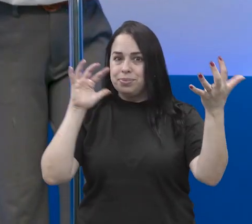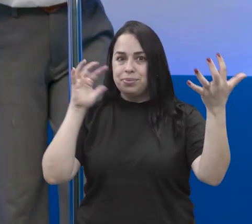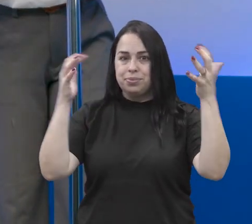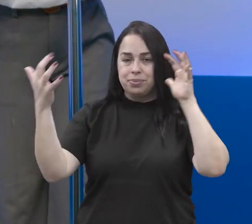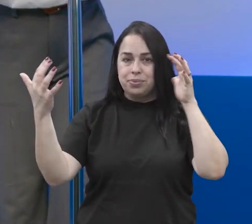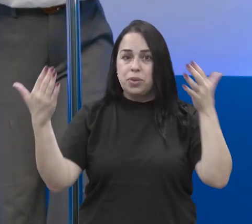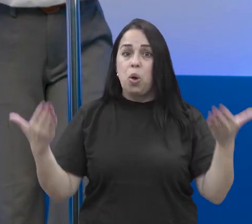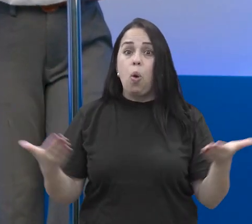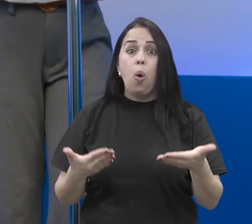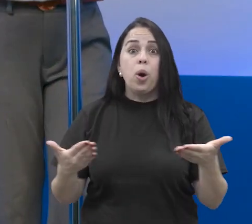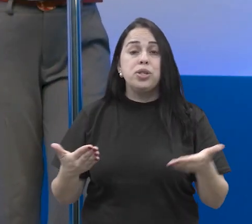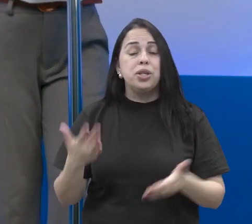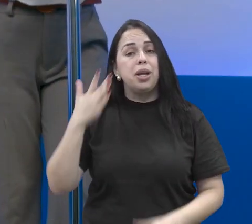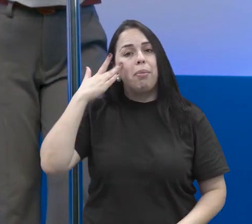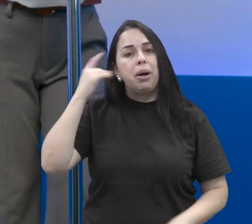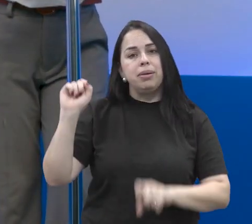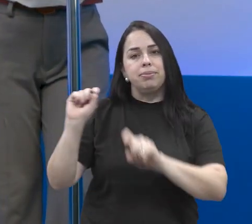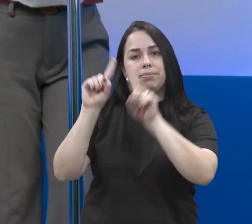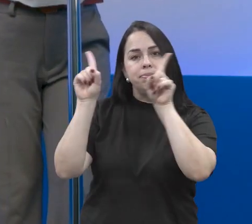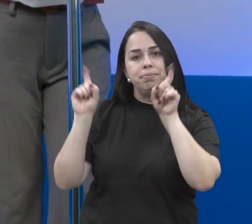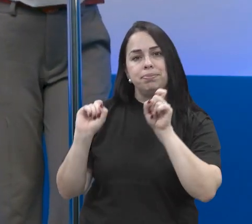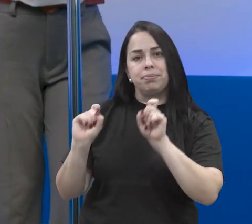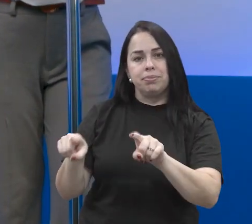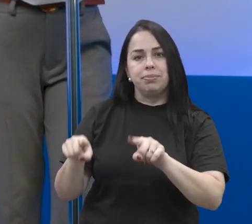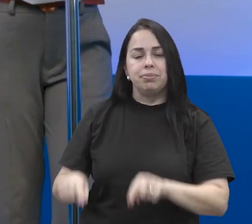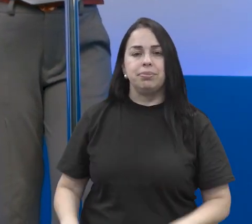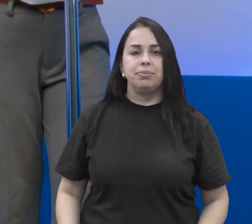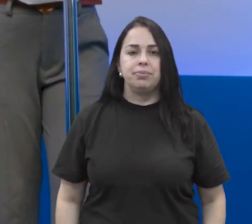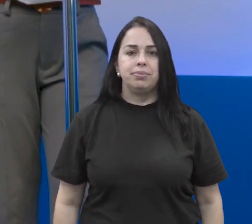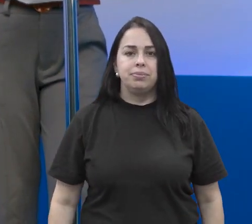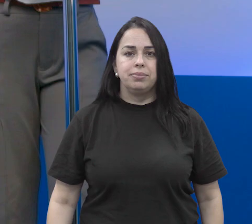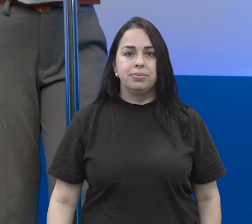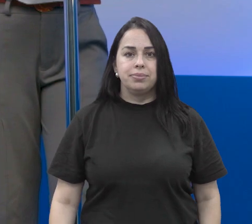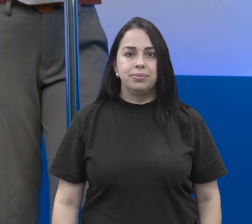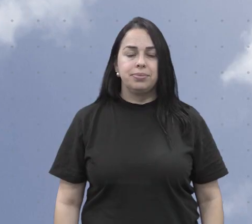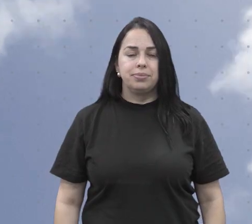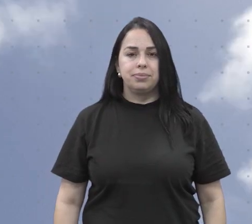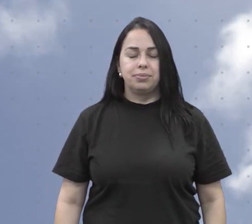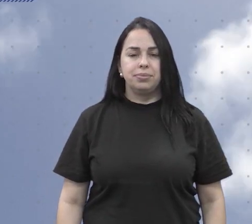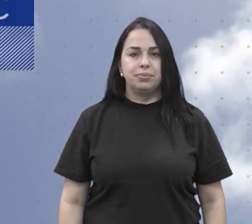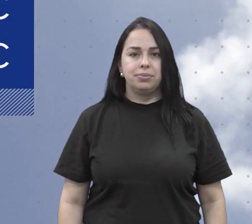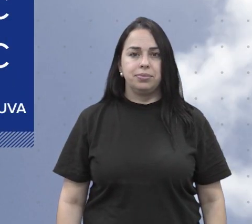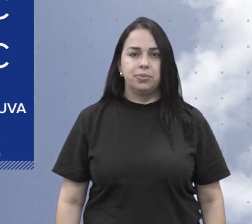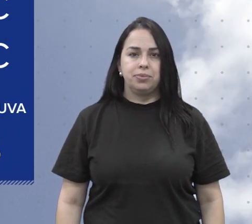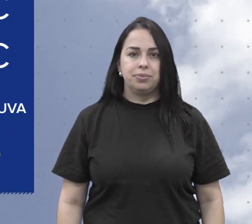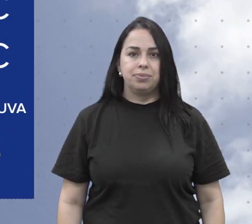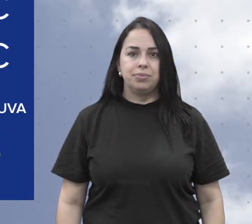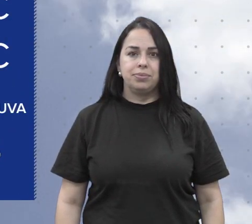as temperaturas na tarde de hoje e também amanhã, na previsão do tempo.